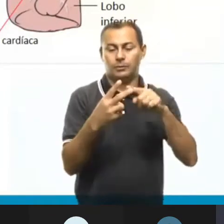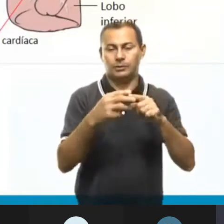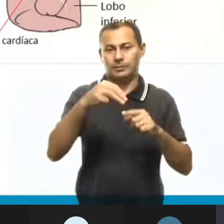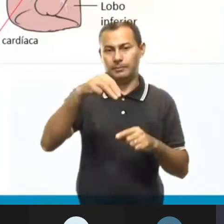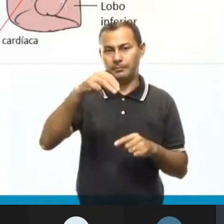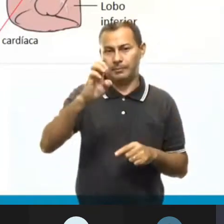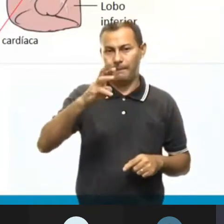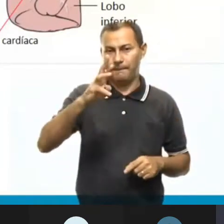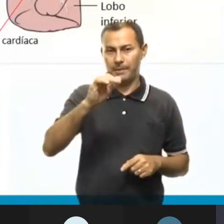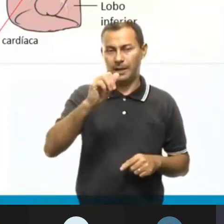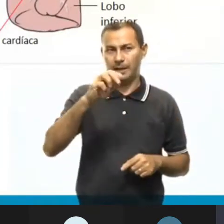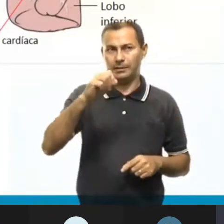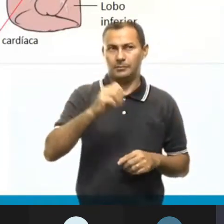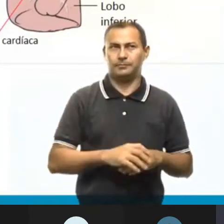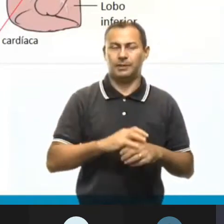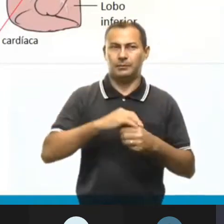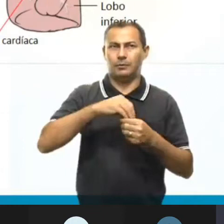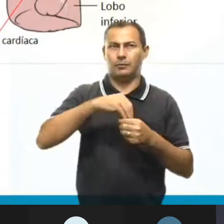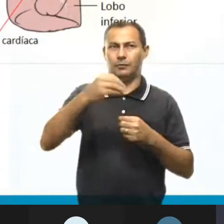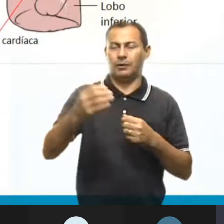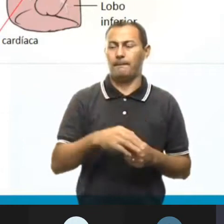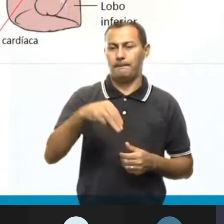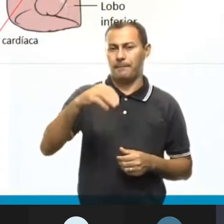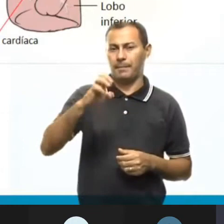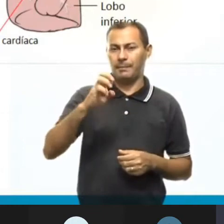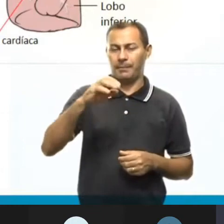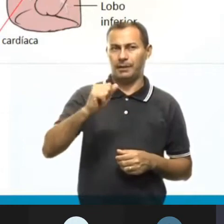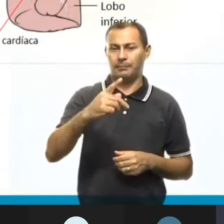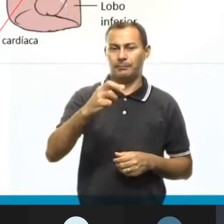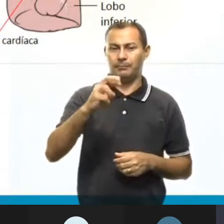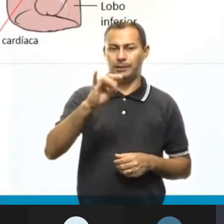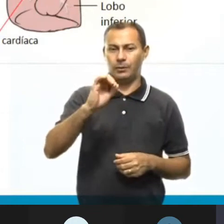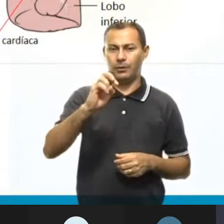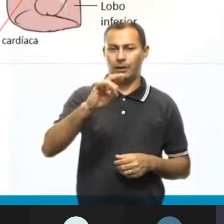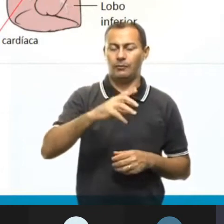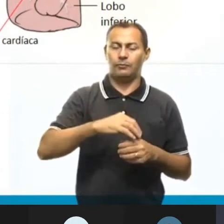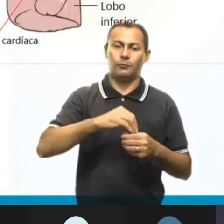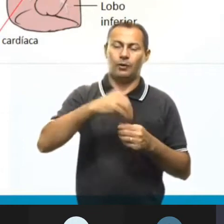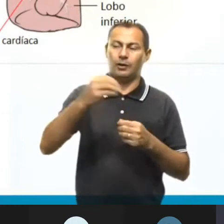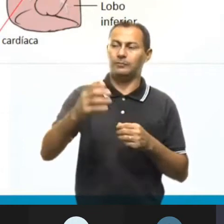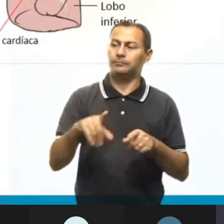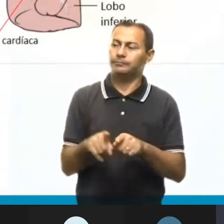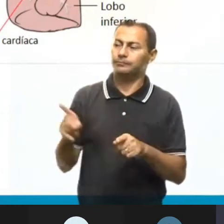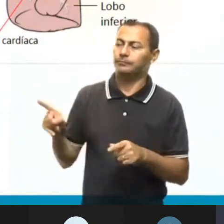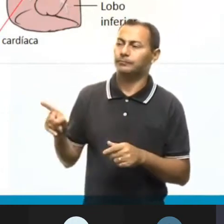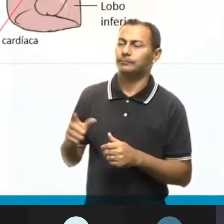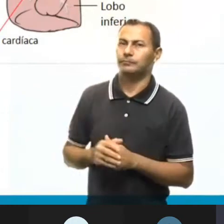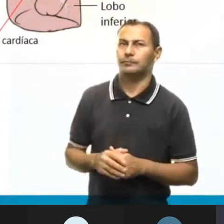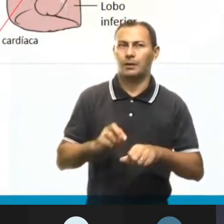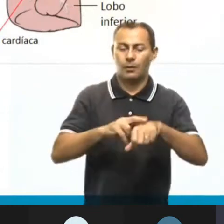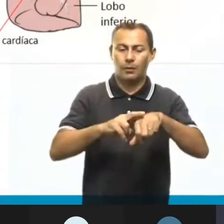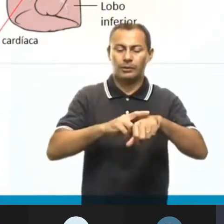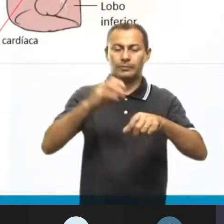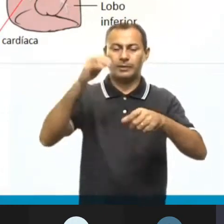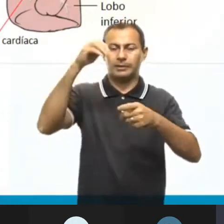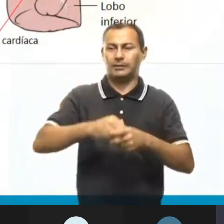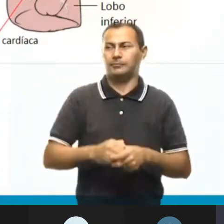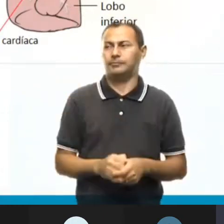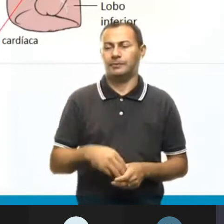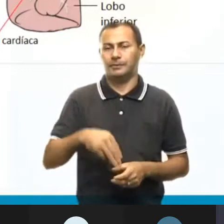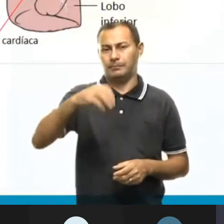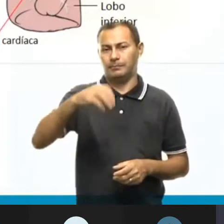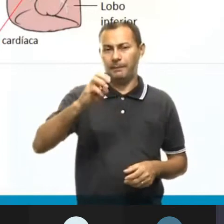2 membranas. Essa aqui mais externa, que é a membrana pleural externa, e essa daqui, ó, roxinha, mais